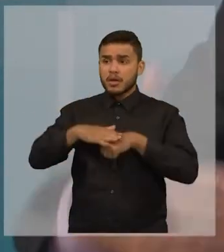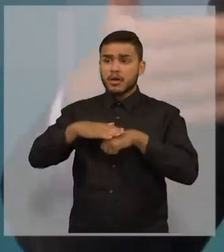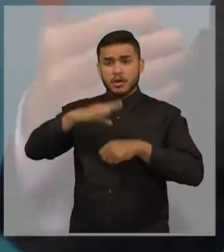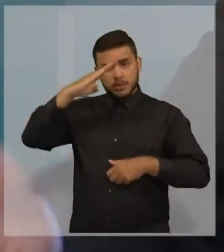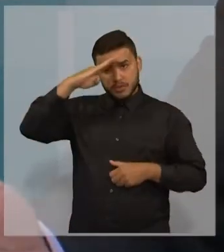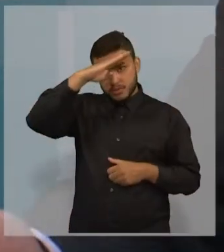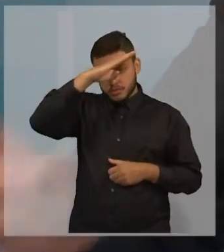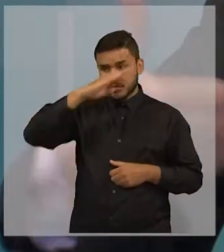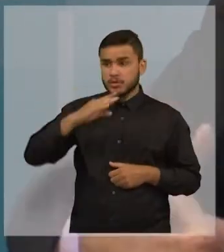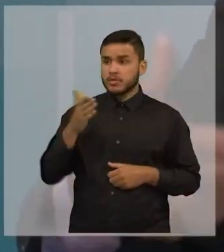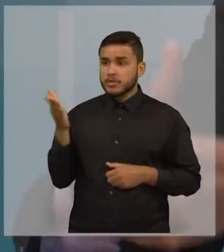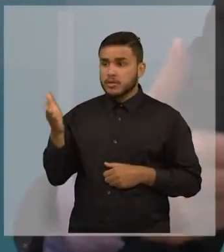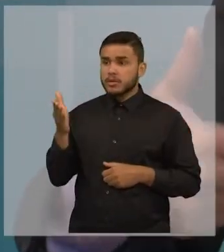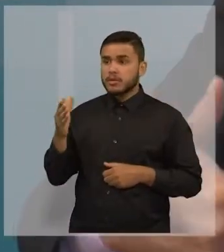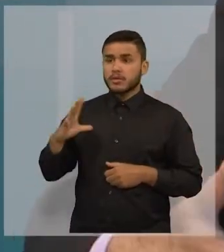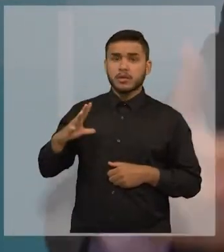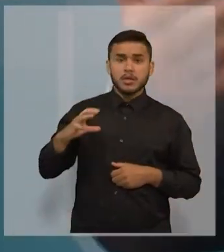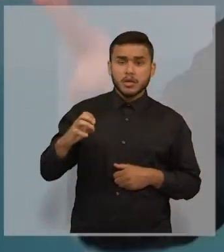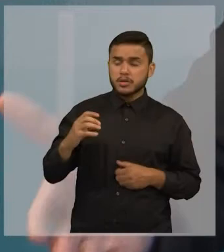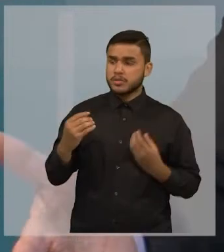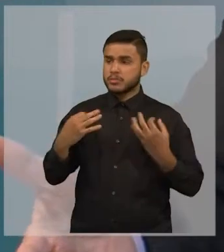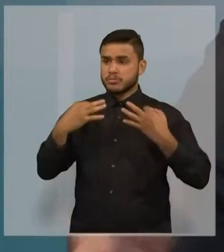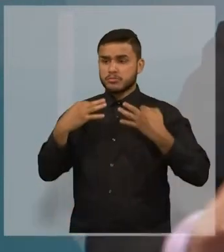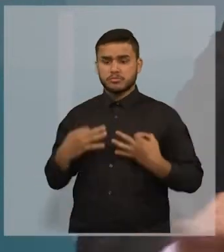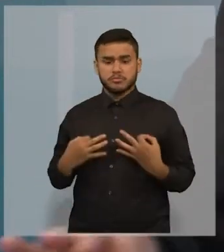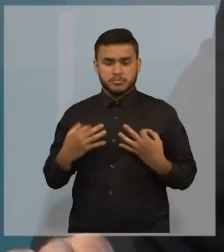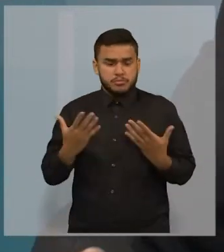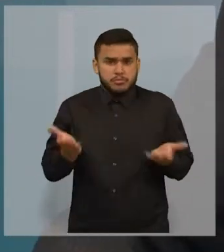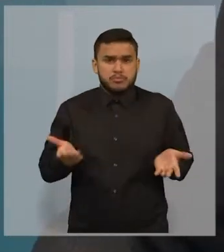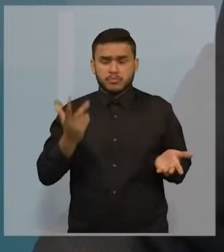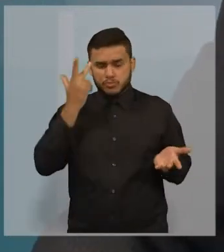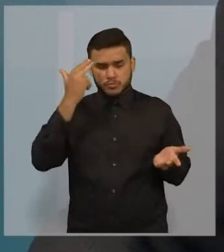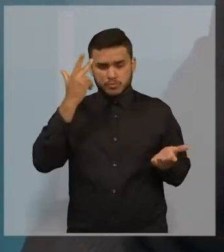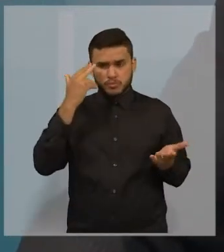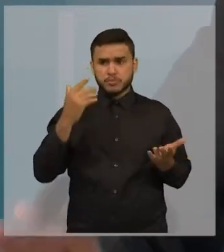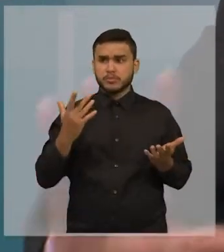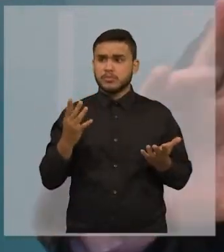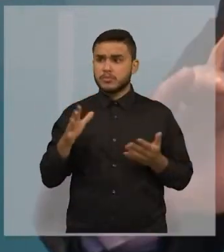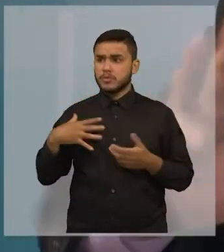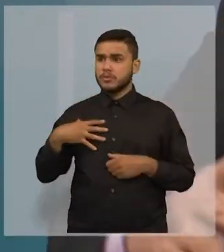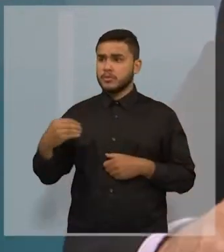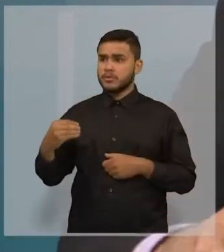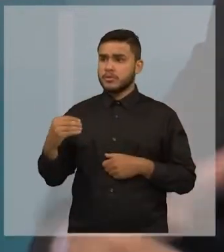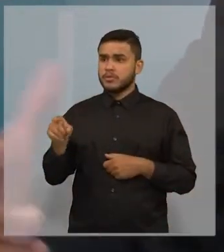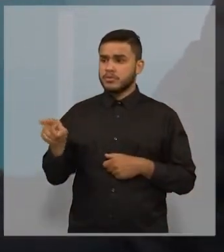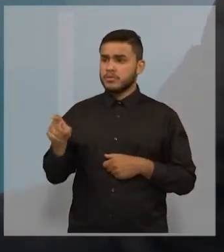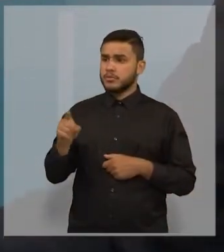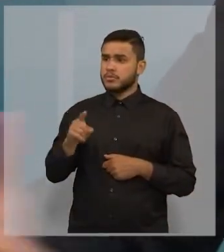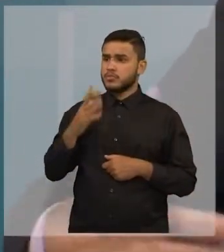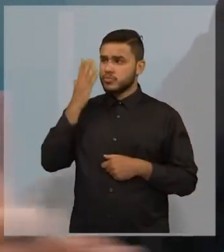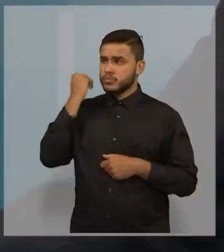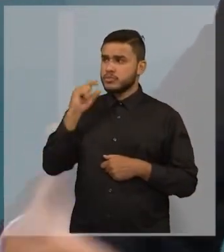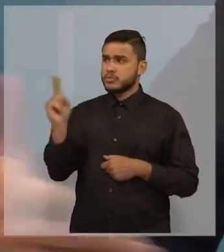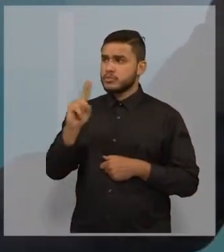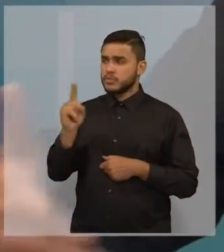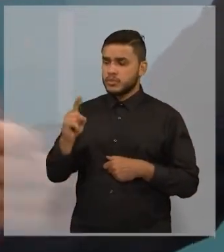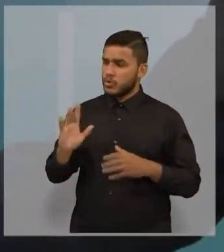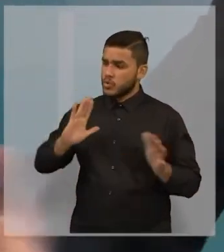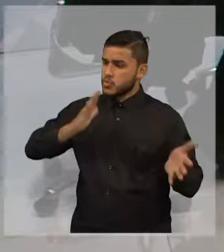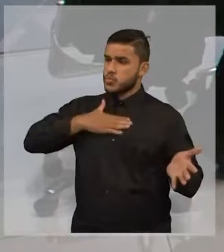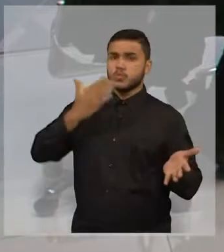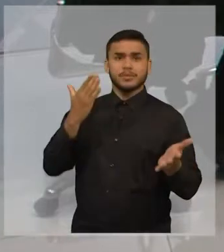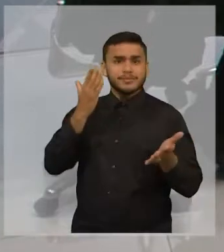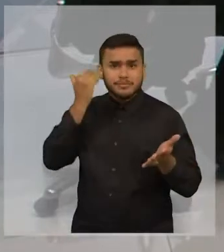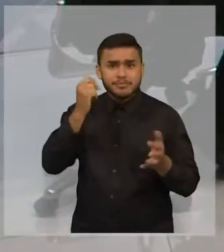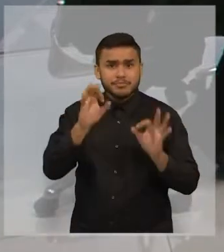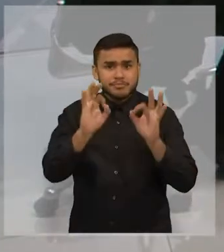isso? Porque a conduta dele próprio, Bolsonaro, era perfeitamente ética. Isso é plausível que ele não conhecesse. E segundo ponto, a gente sabe que filho faz as coisas